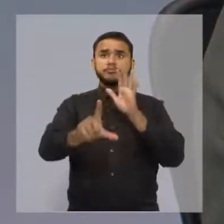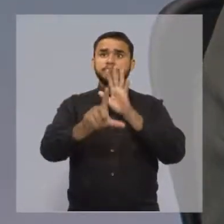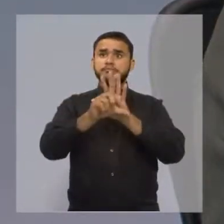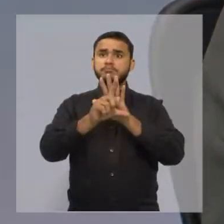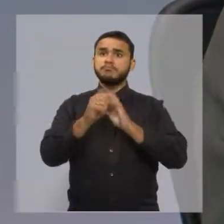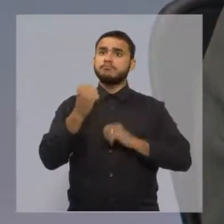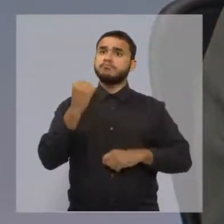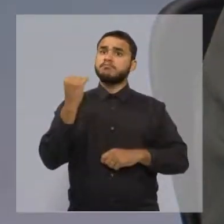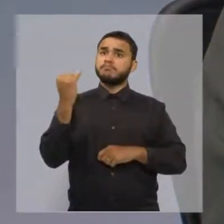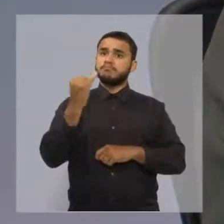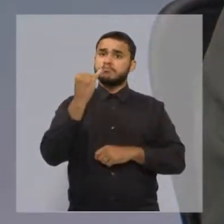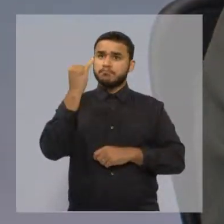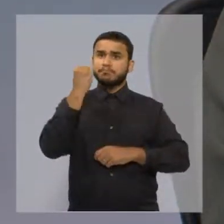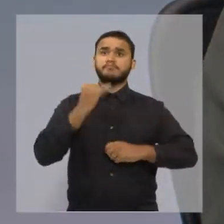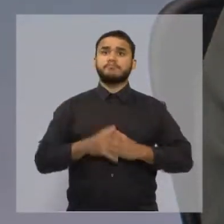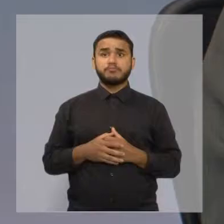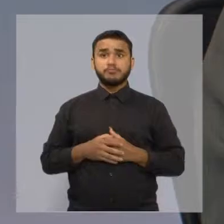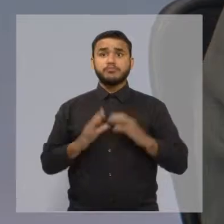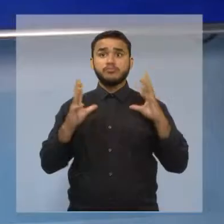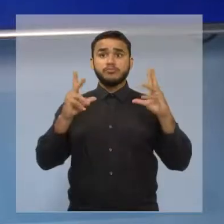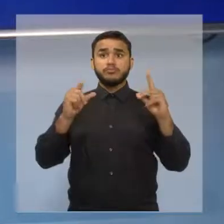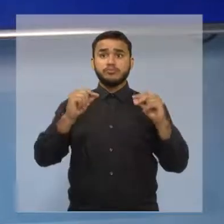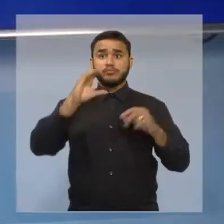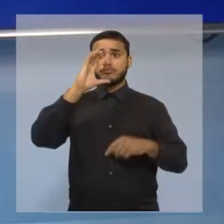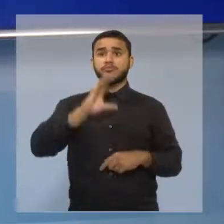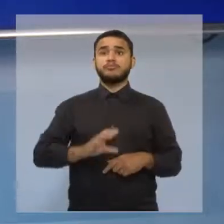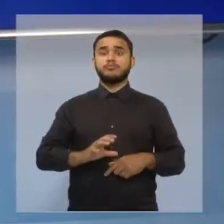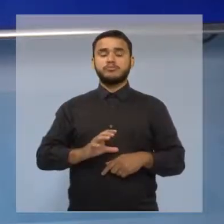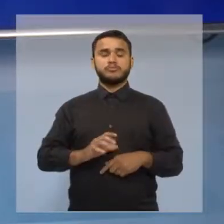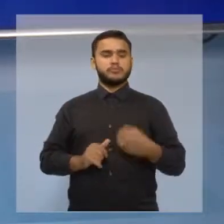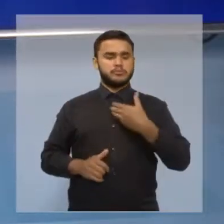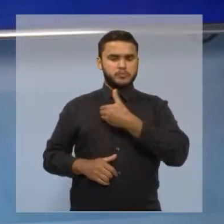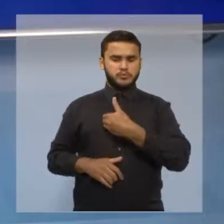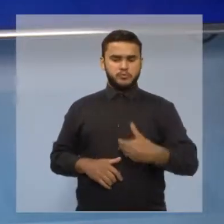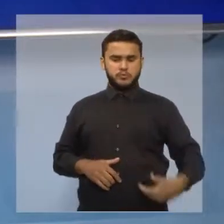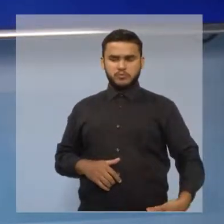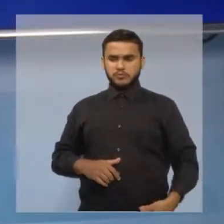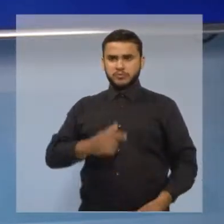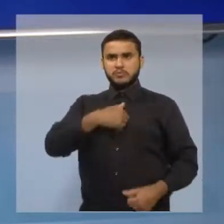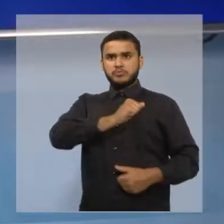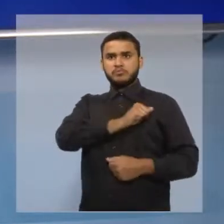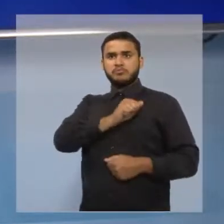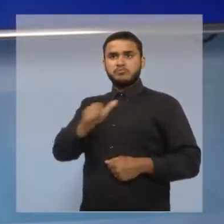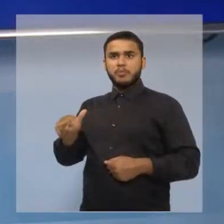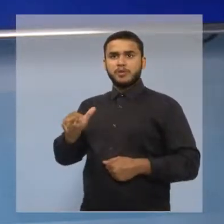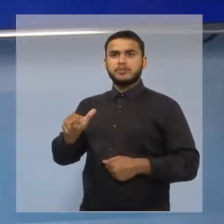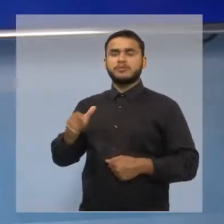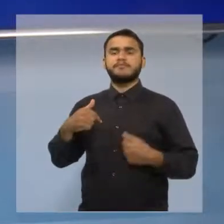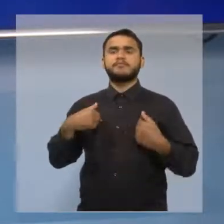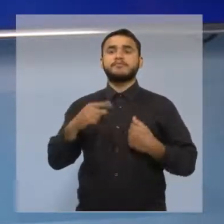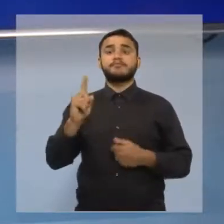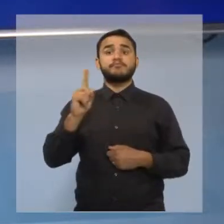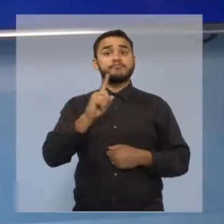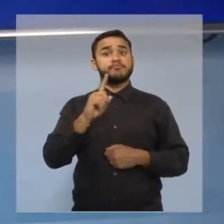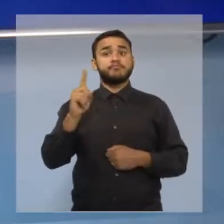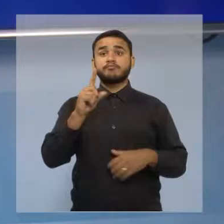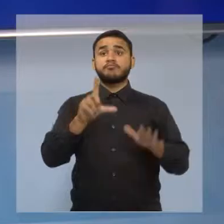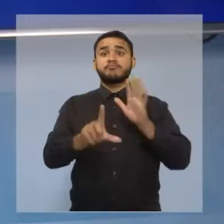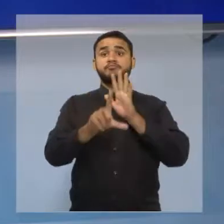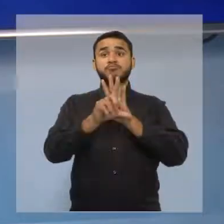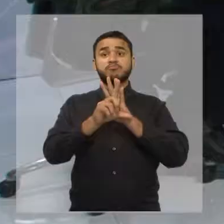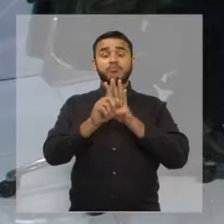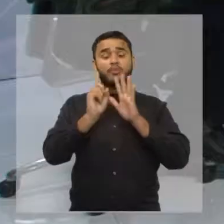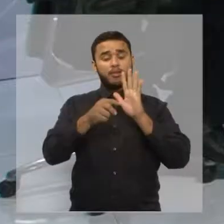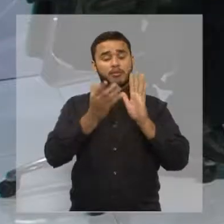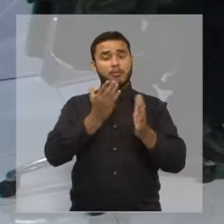lei necessária porque vem a proteger o cidadão do Estado, mas, ao mesmo tempo, alguns setores entendem que essa foi uma lei aprovada pelos